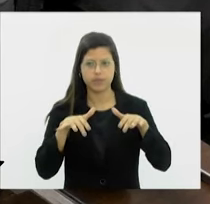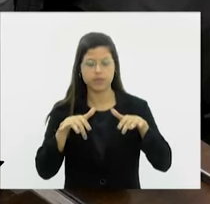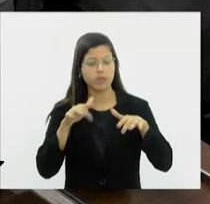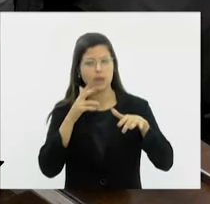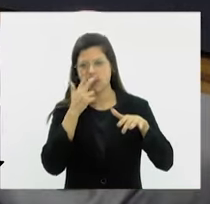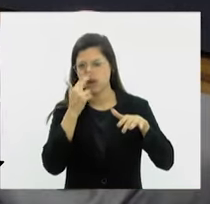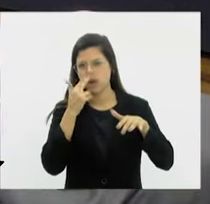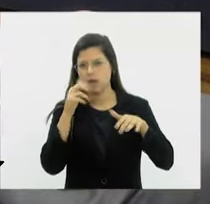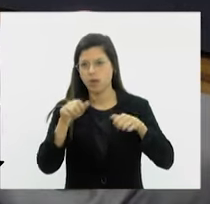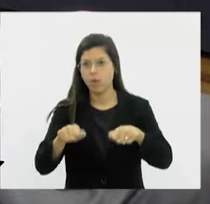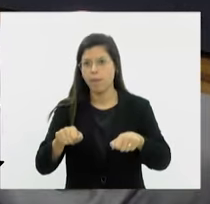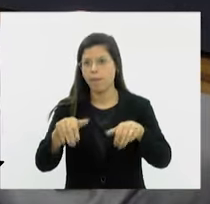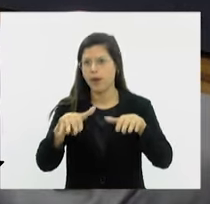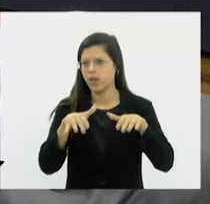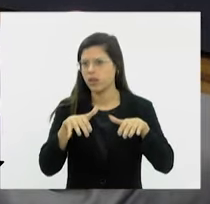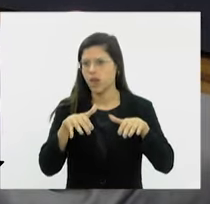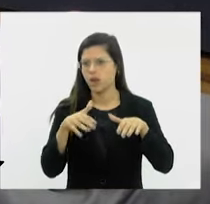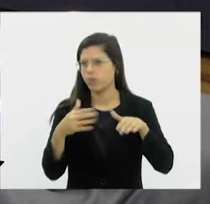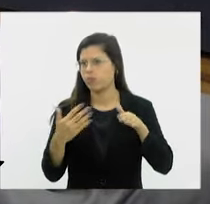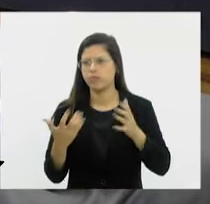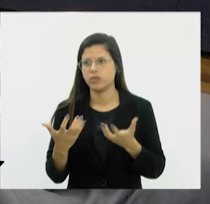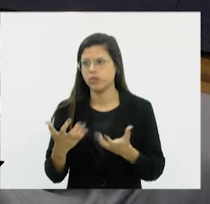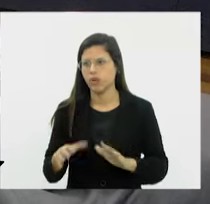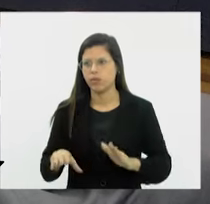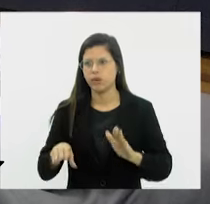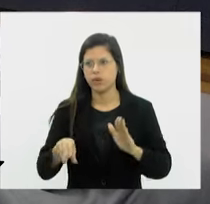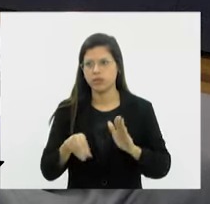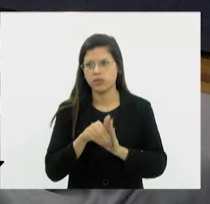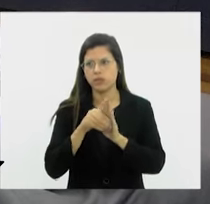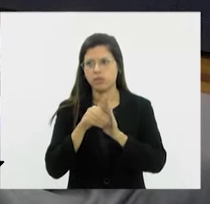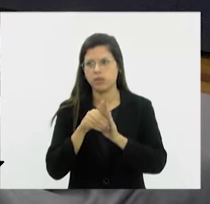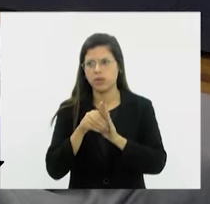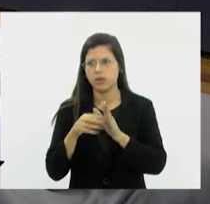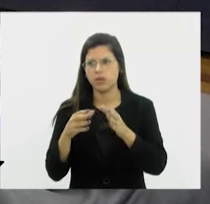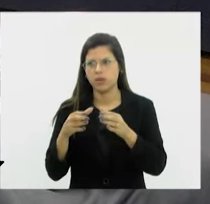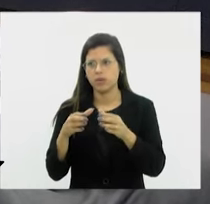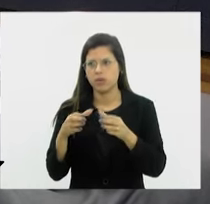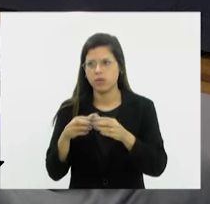plenário rejeitou a emenda da Comissão de Segurança Pública.